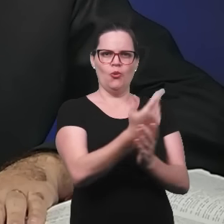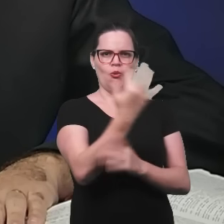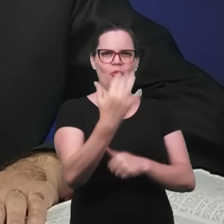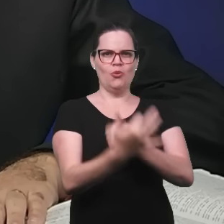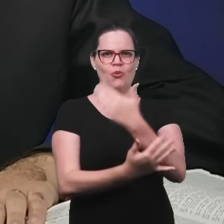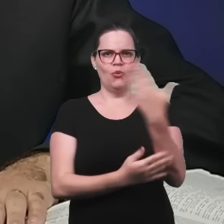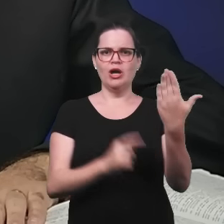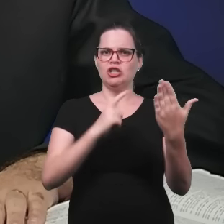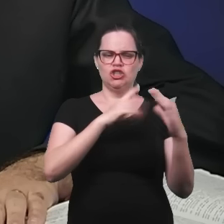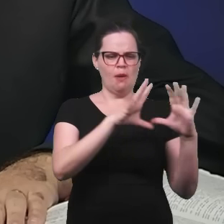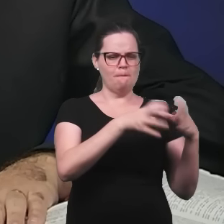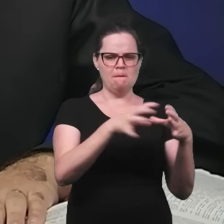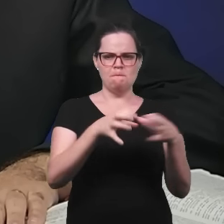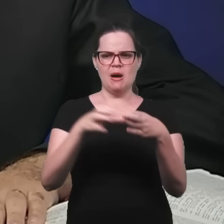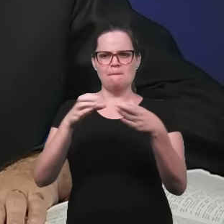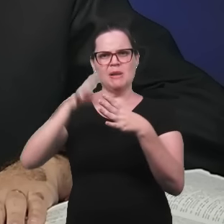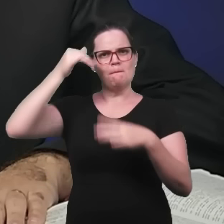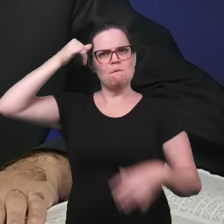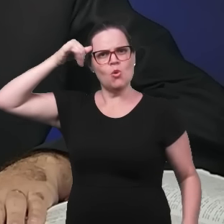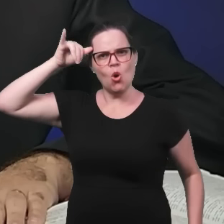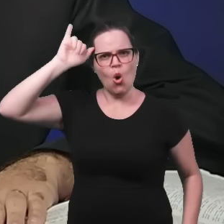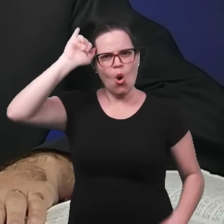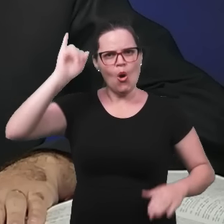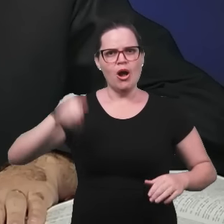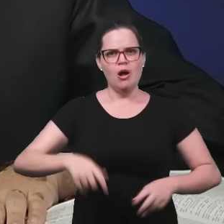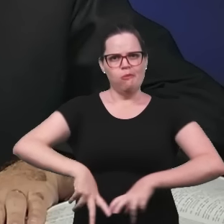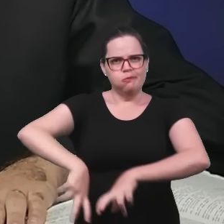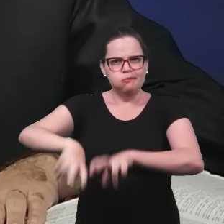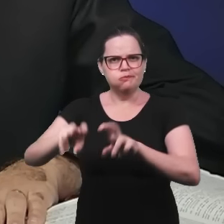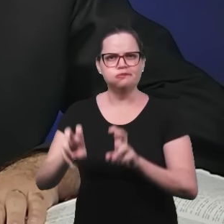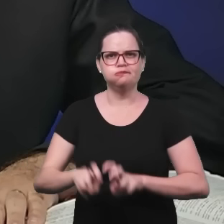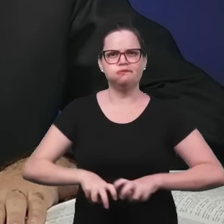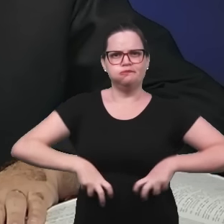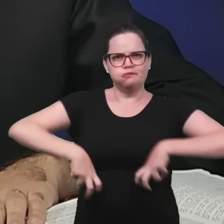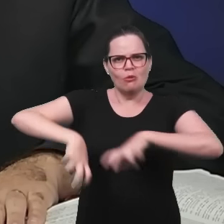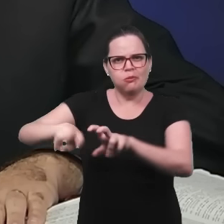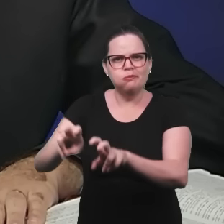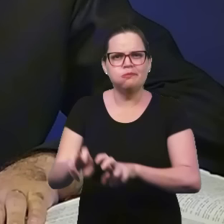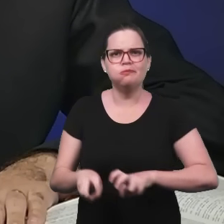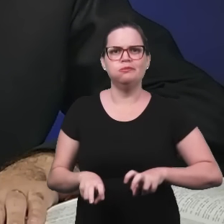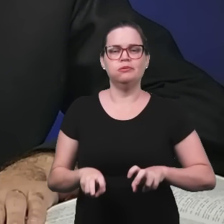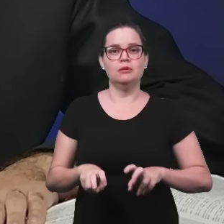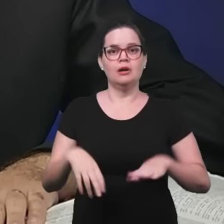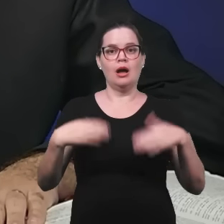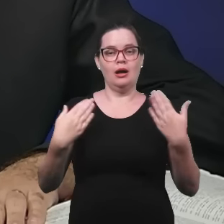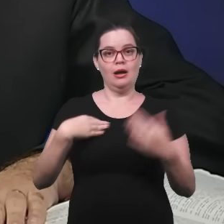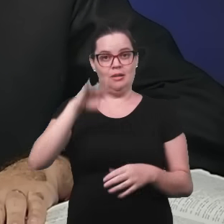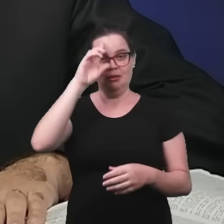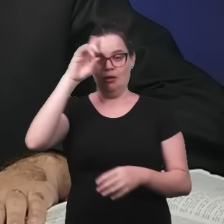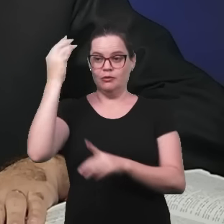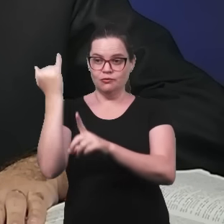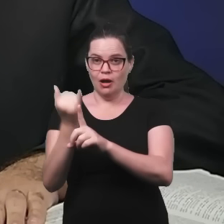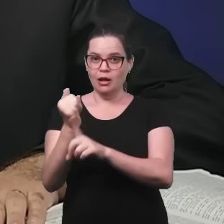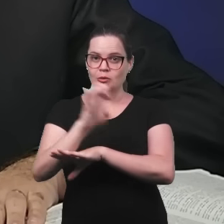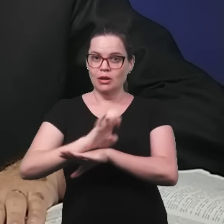tinha juntas de bois. Quando naquele momento Deus fala com Elias: unge Eliseu como